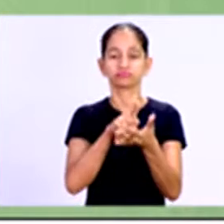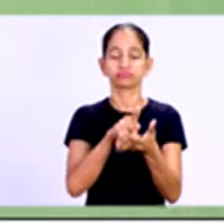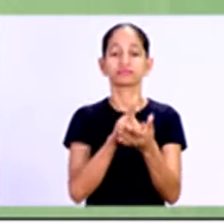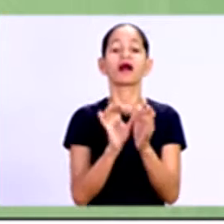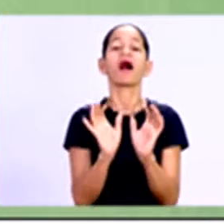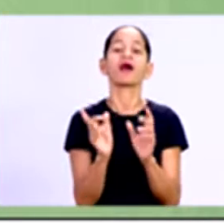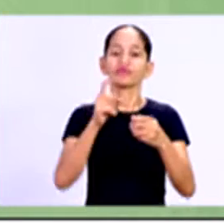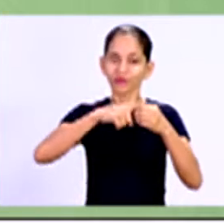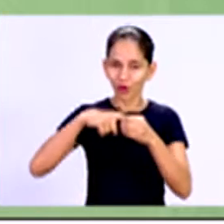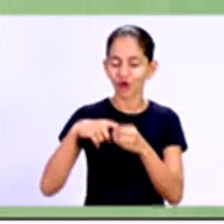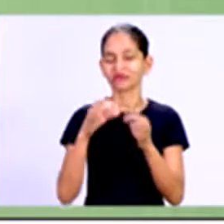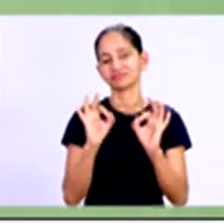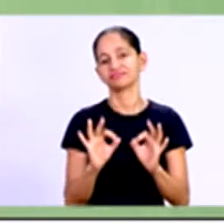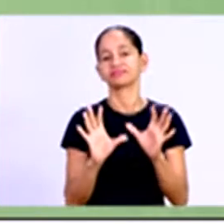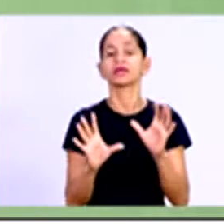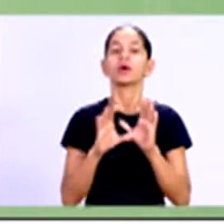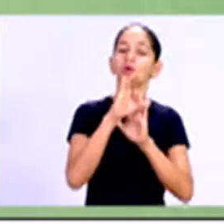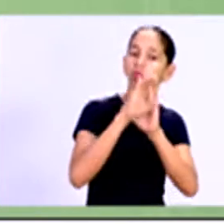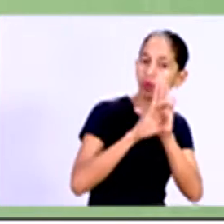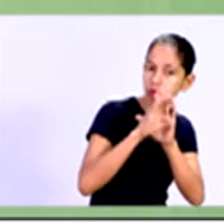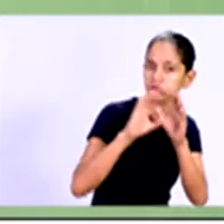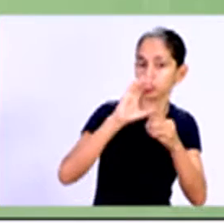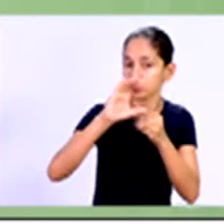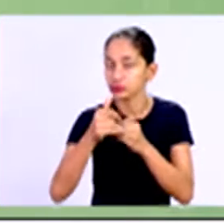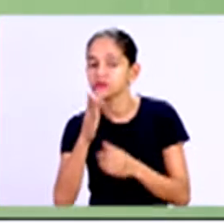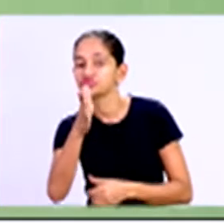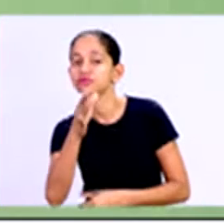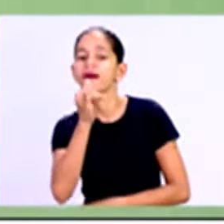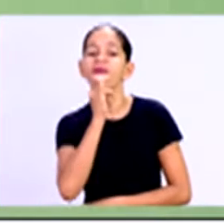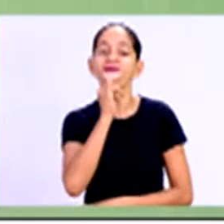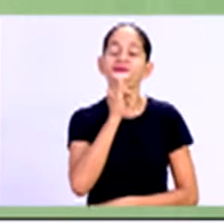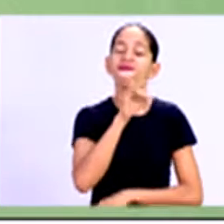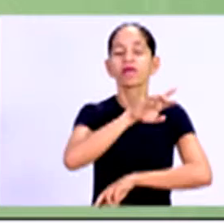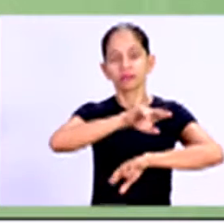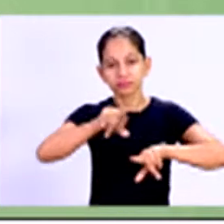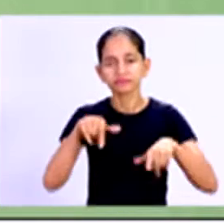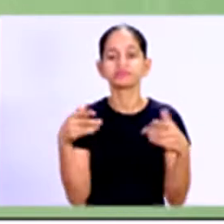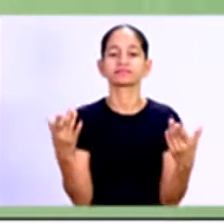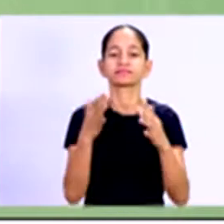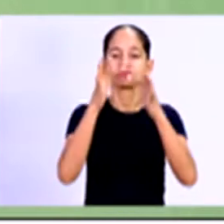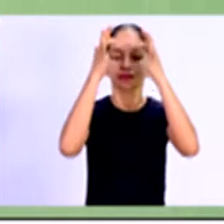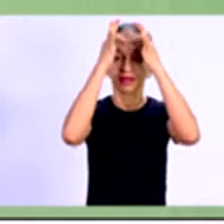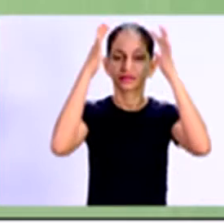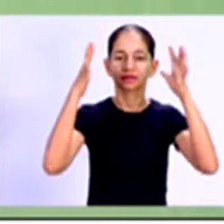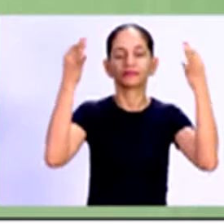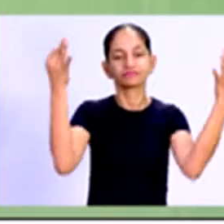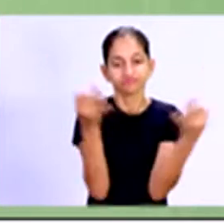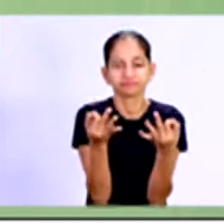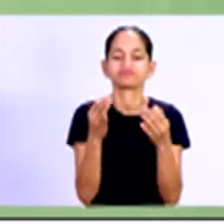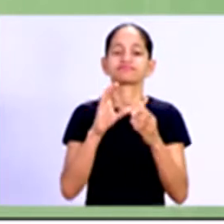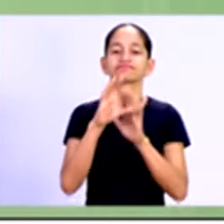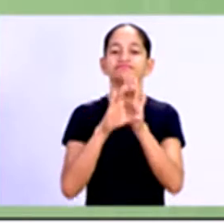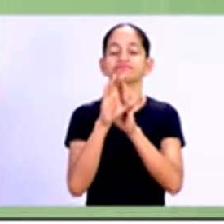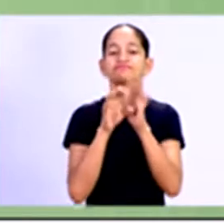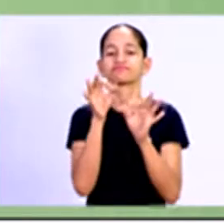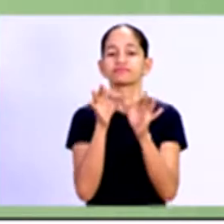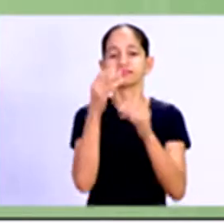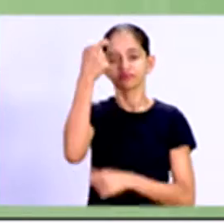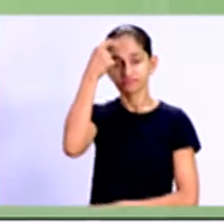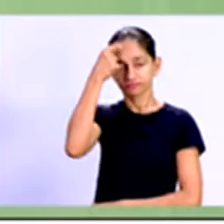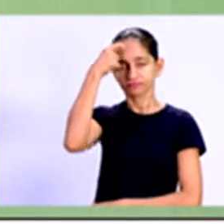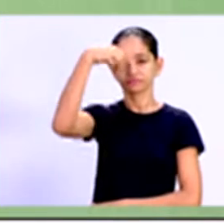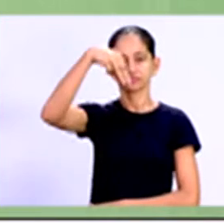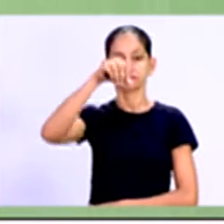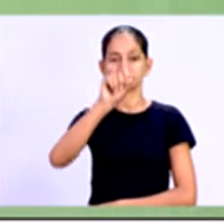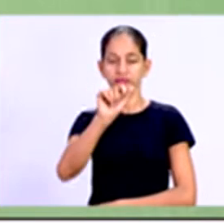retomar alguns conceitos que já foi dito e alguns exemplos também para que fique mais claro esse conceito de moralidade. E